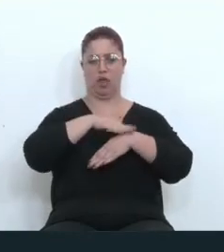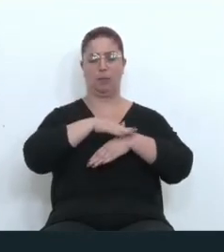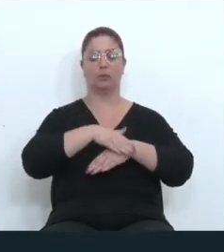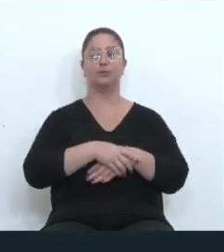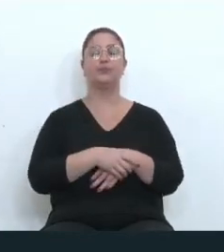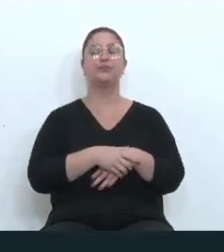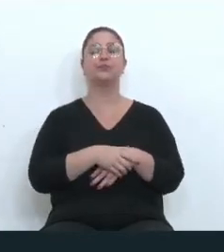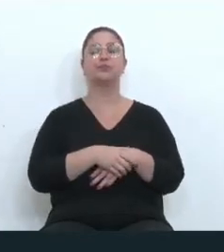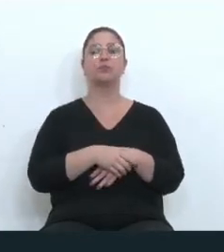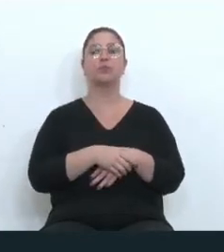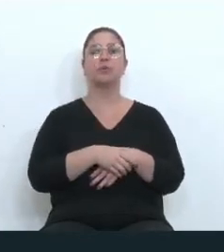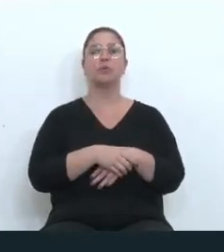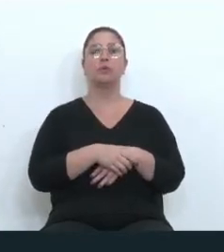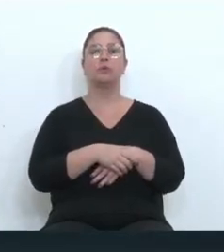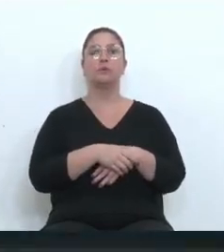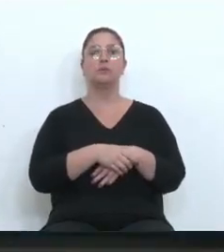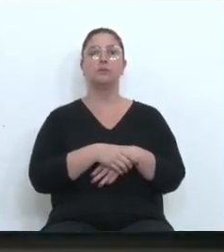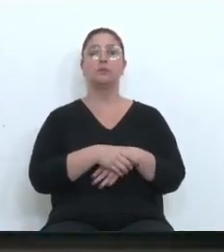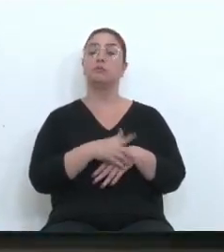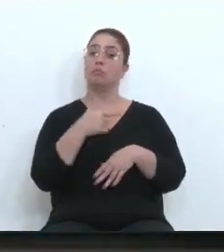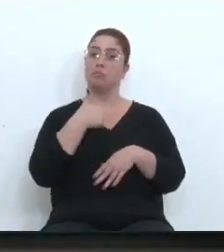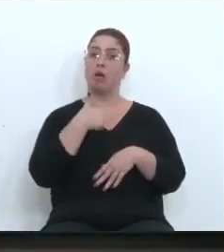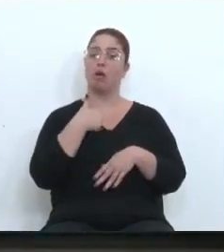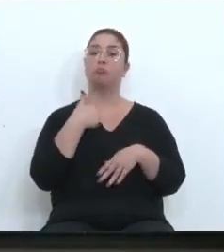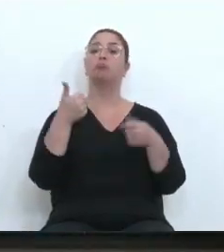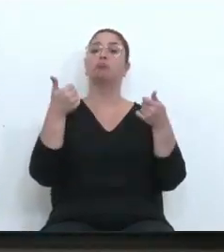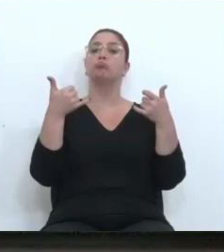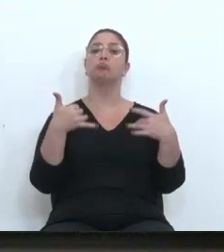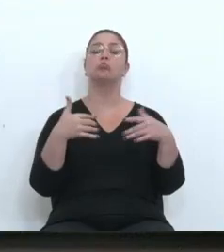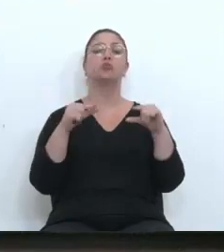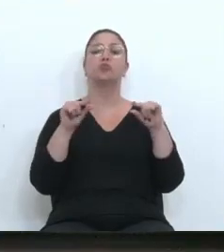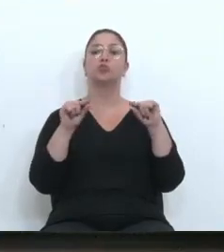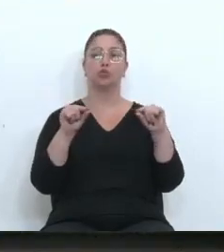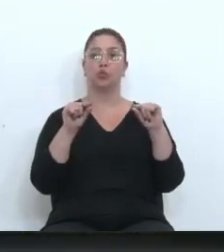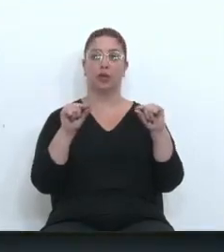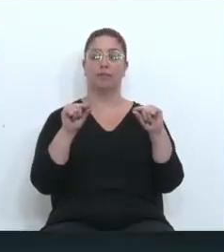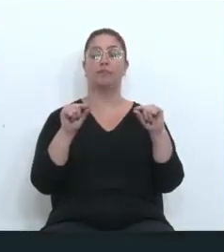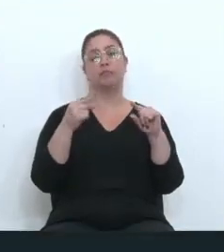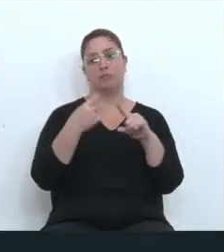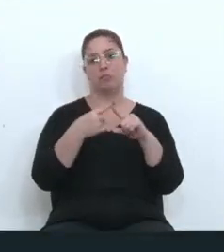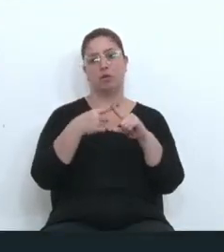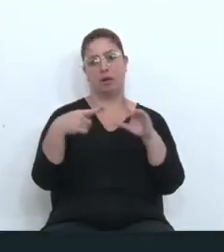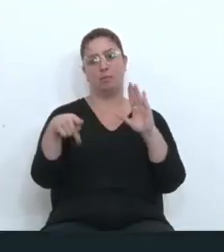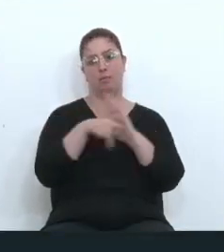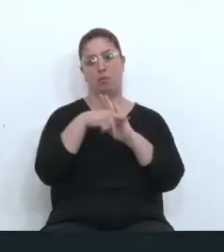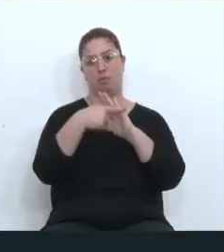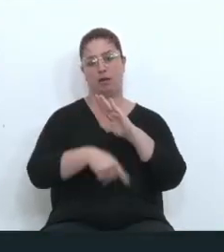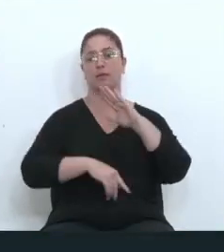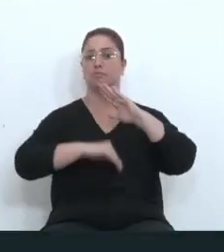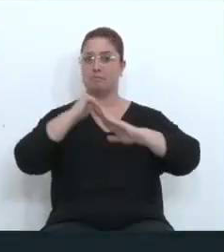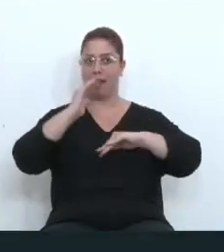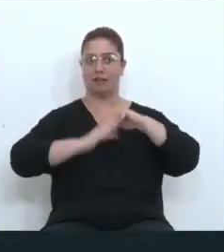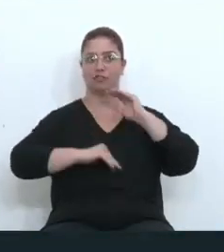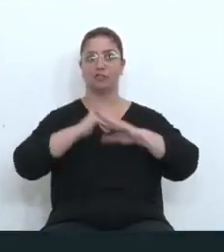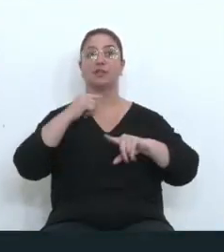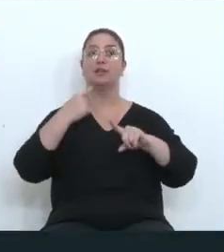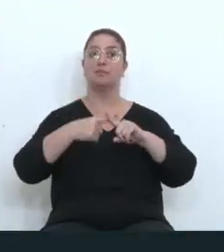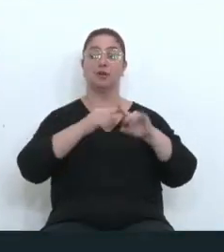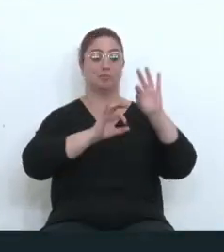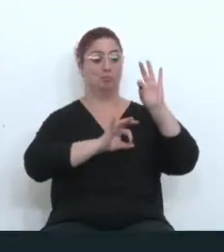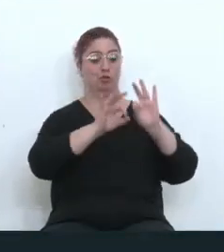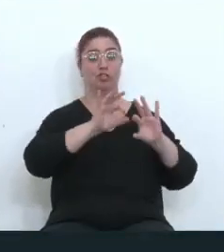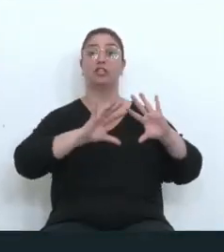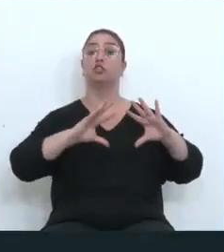colocando que eu tô deliberando porque é uma prática dessa casa a gente deliberar todos os projetos